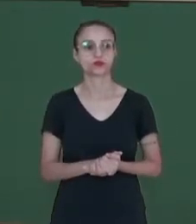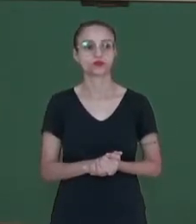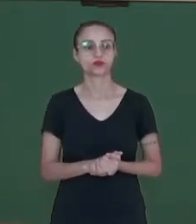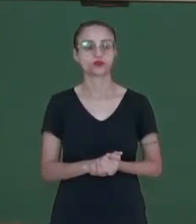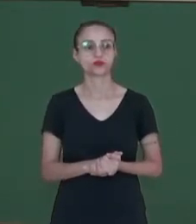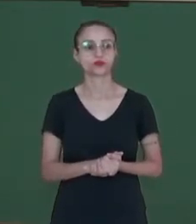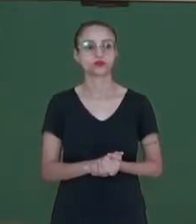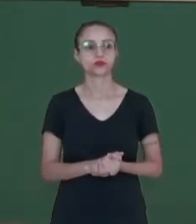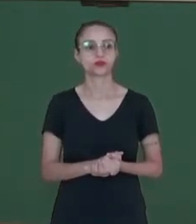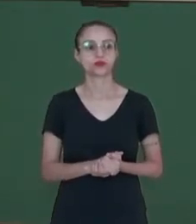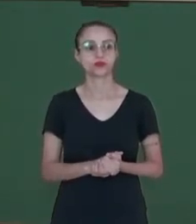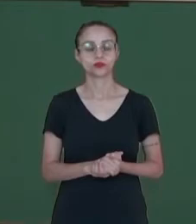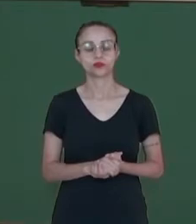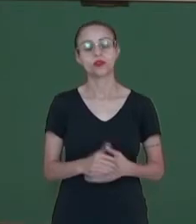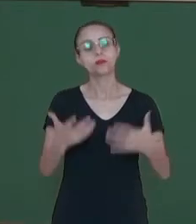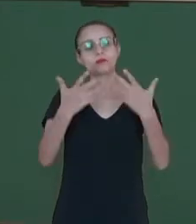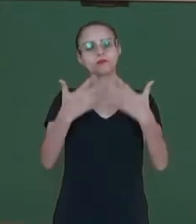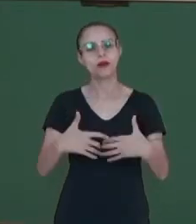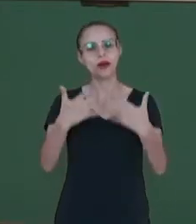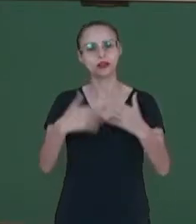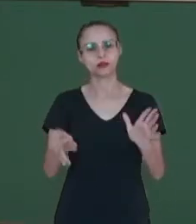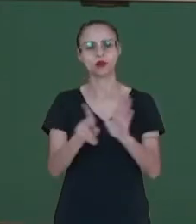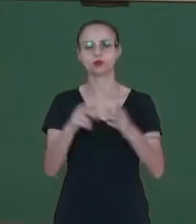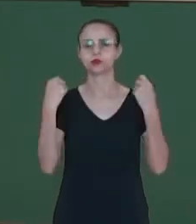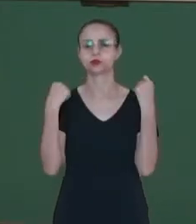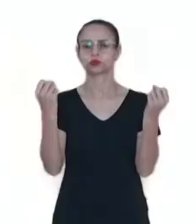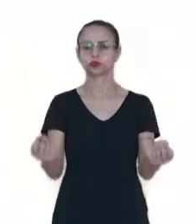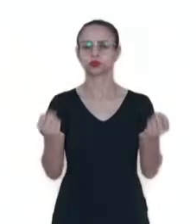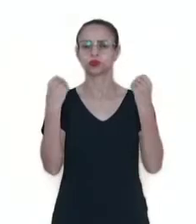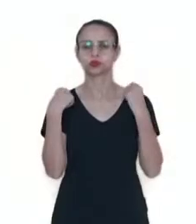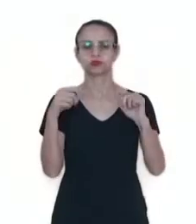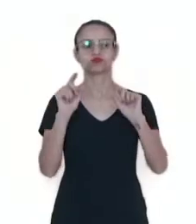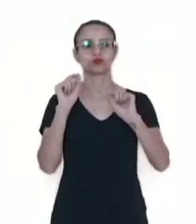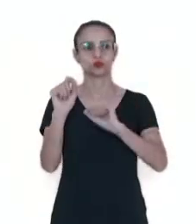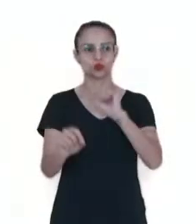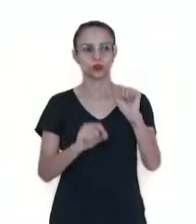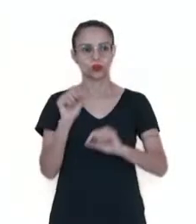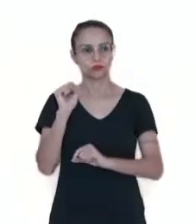E as máquinas de musculação? Quais são elas, né? Elas podem ser